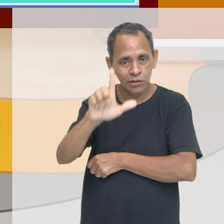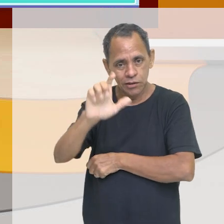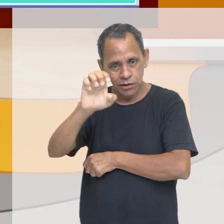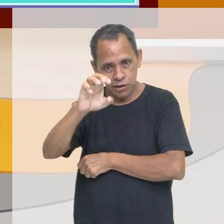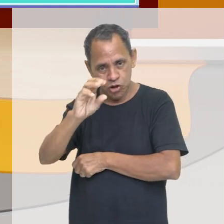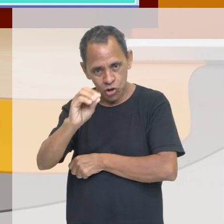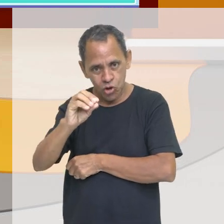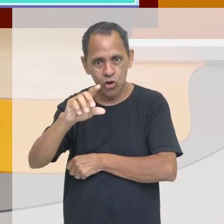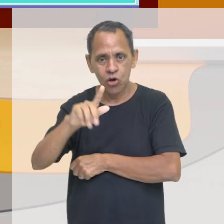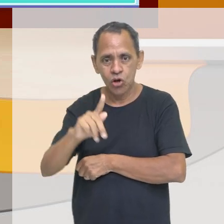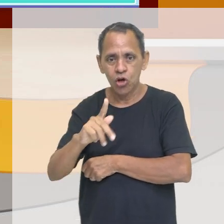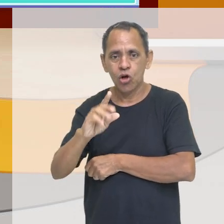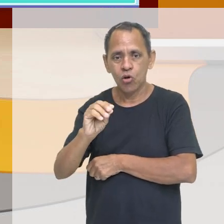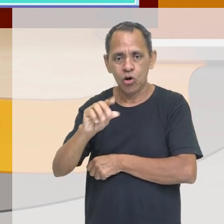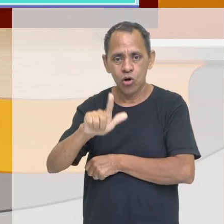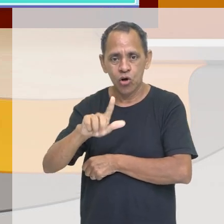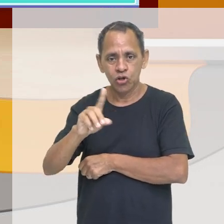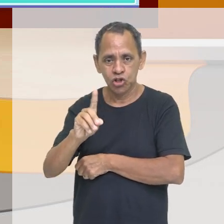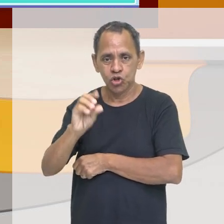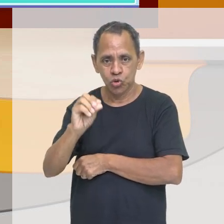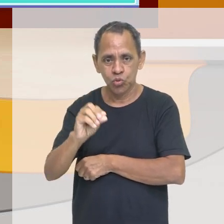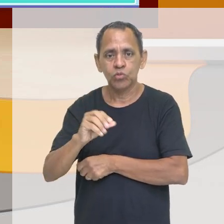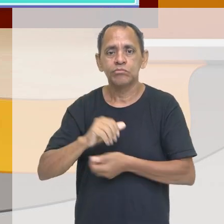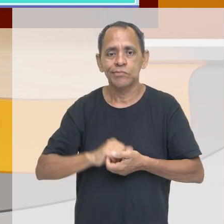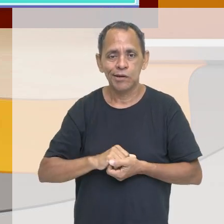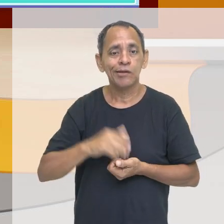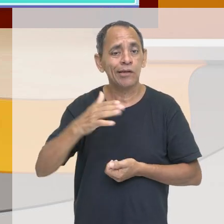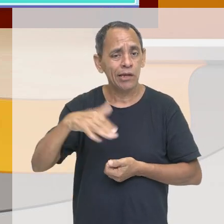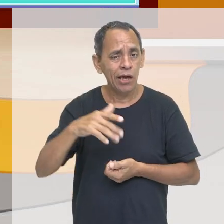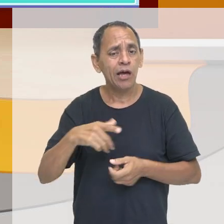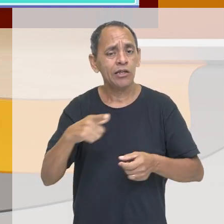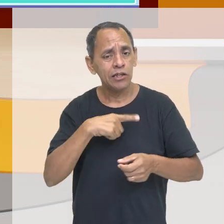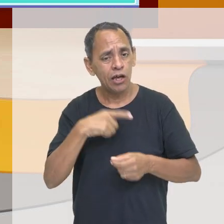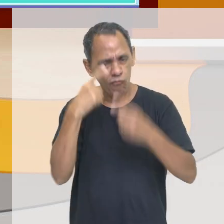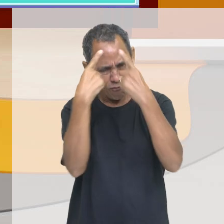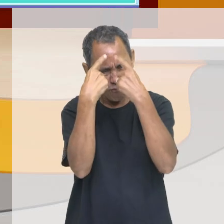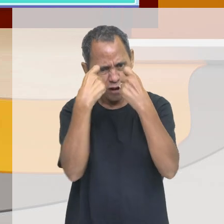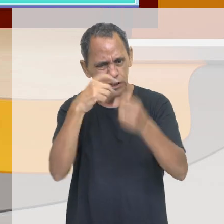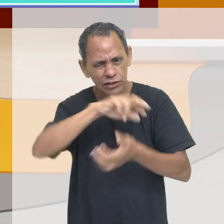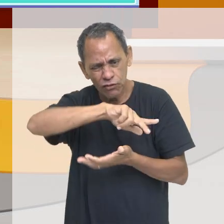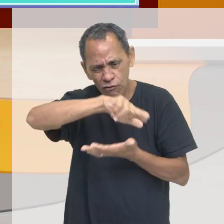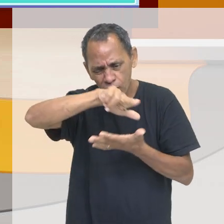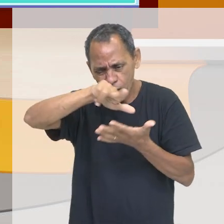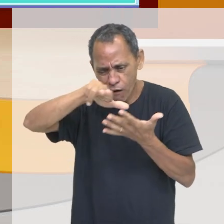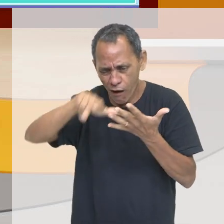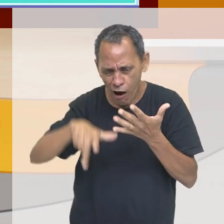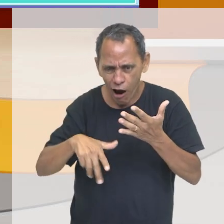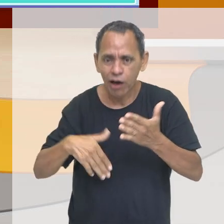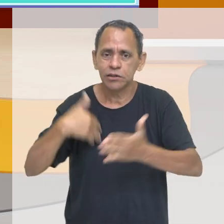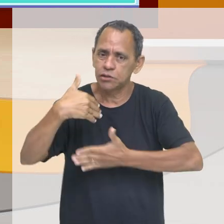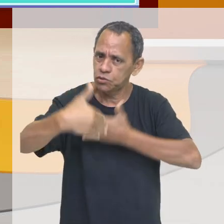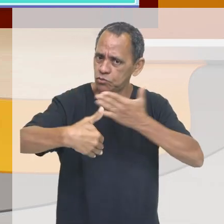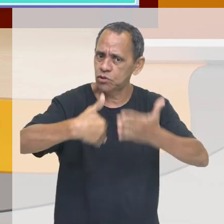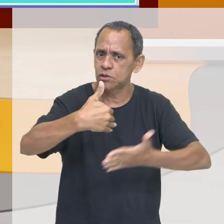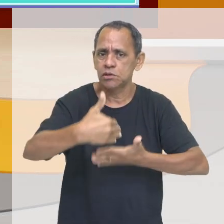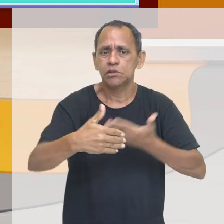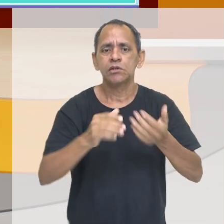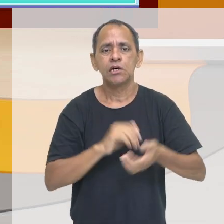as maiores atrocidades que se tem notícia do processo de neocolonialismo, onde